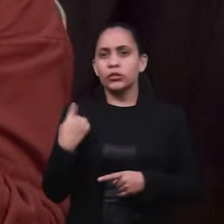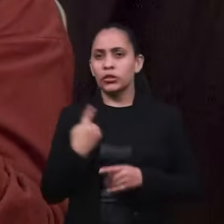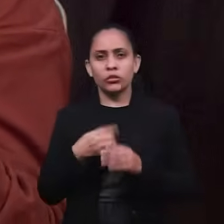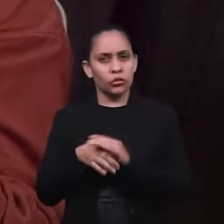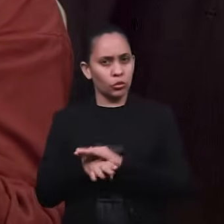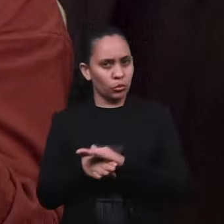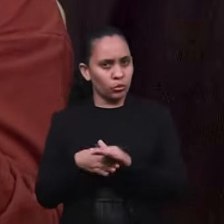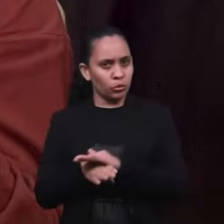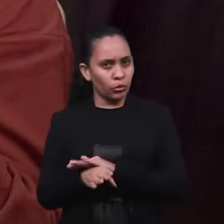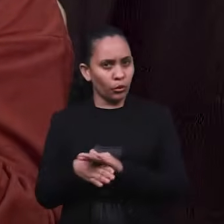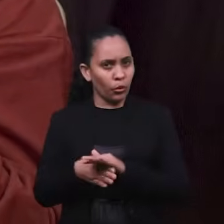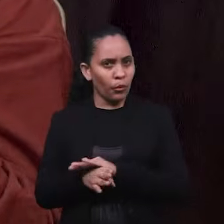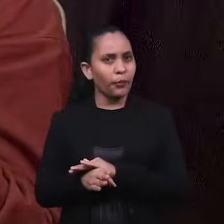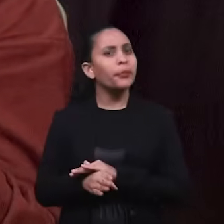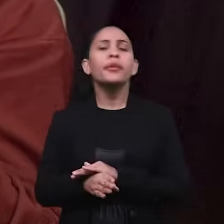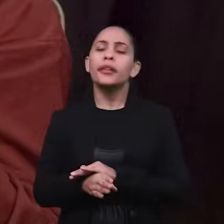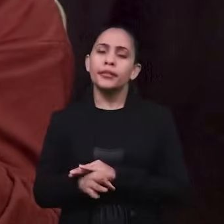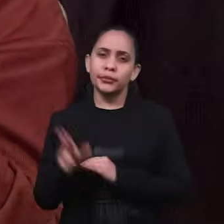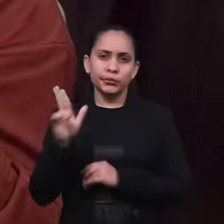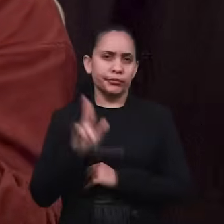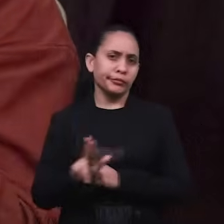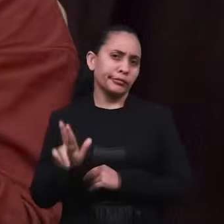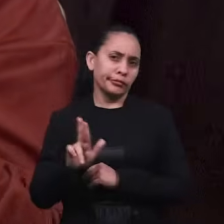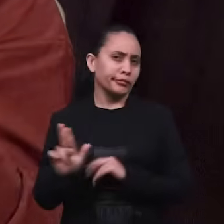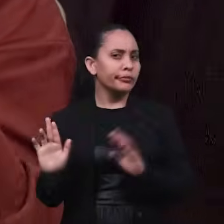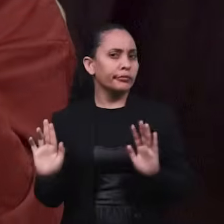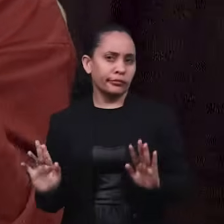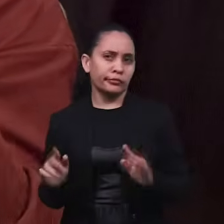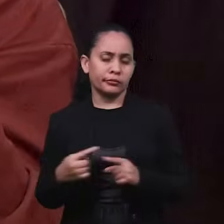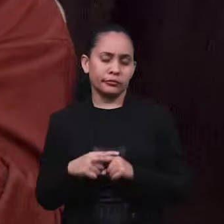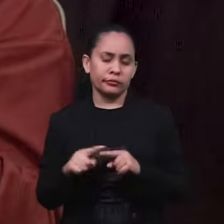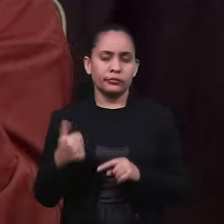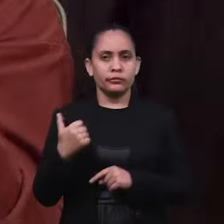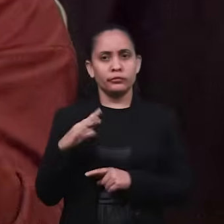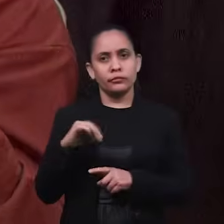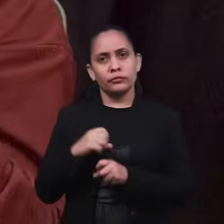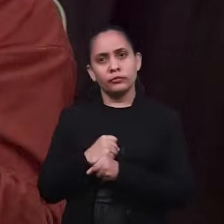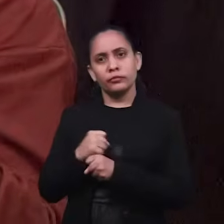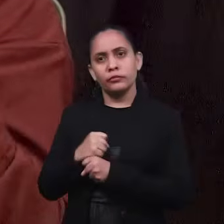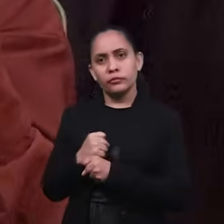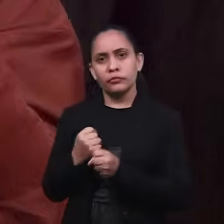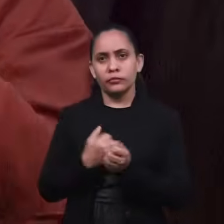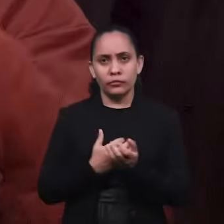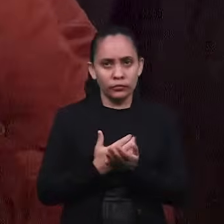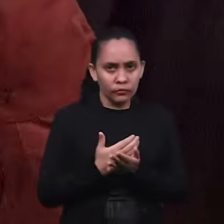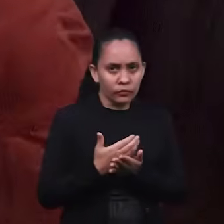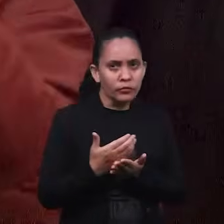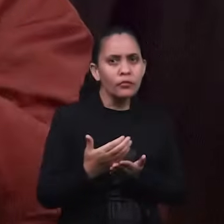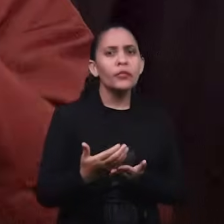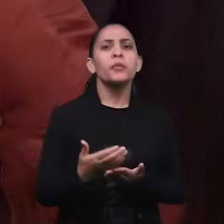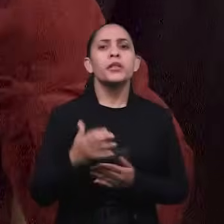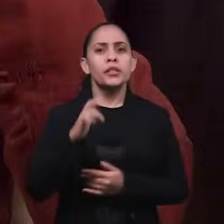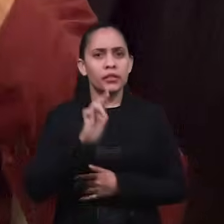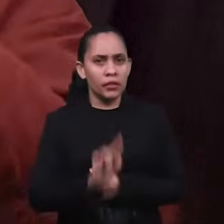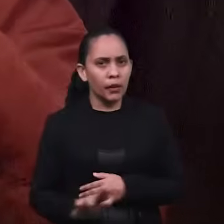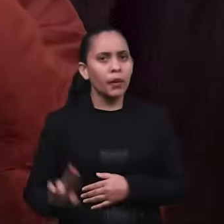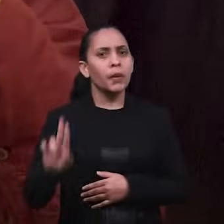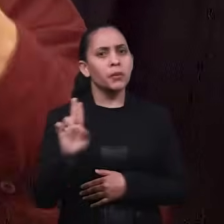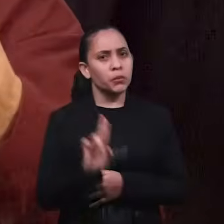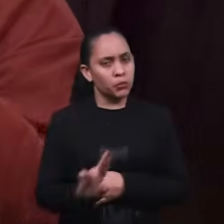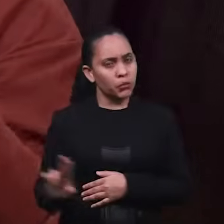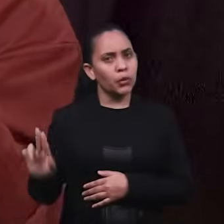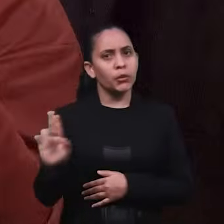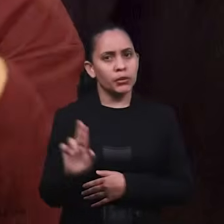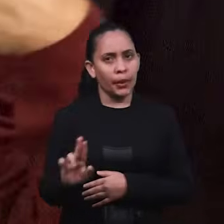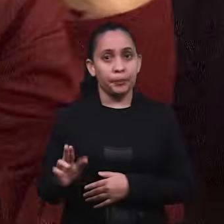tinha esse costume. Não tinha o hábito de consumir, sim. Então, de uns 10 anos para cá que a gente começou a cultivar e